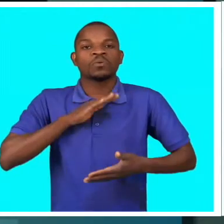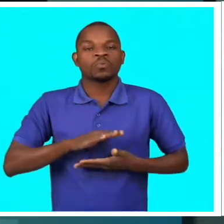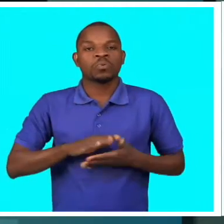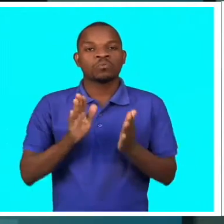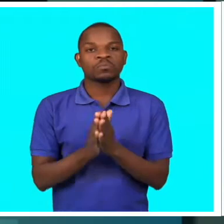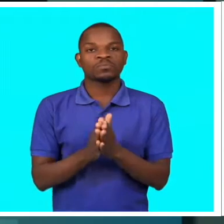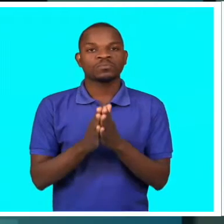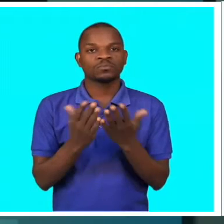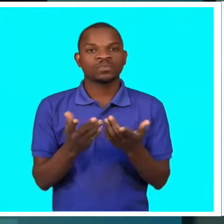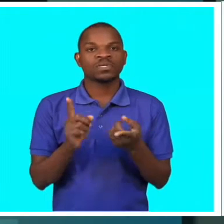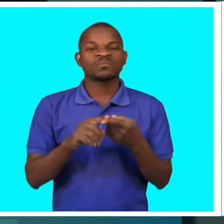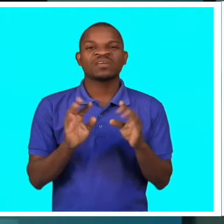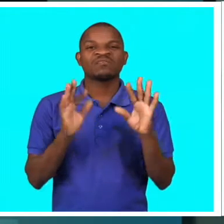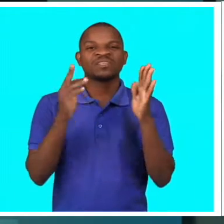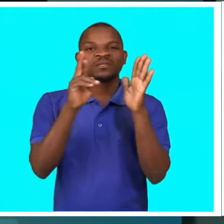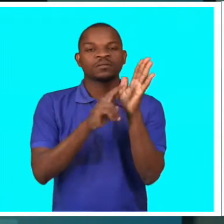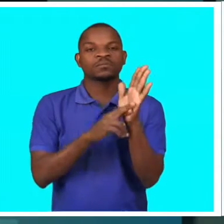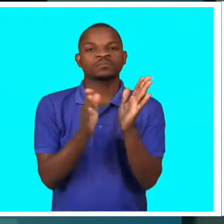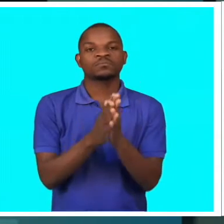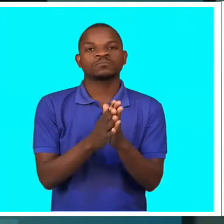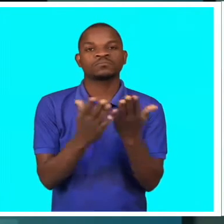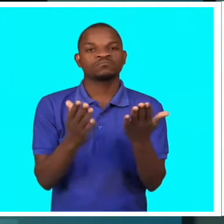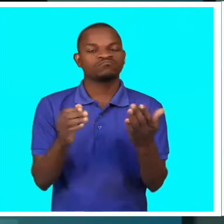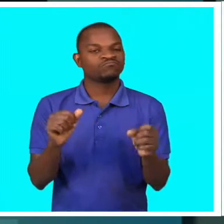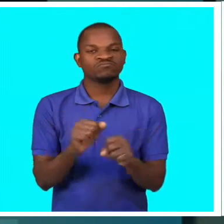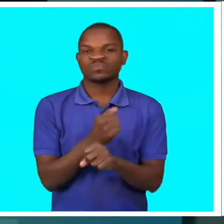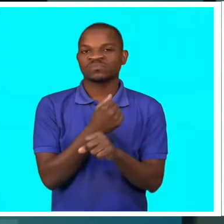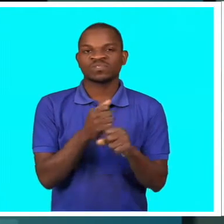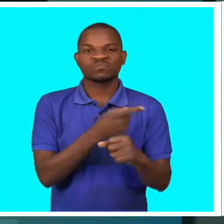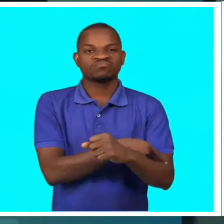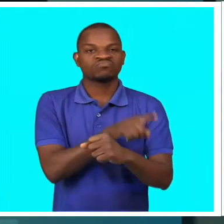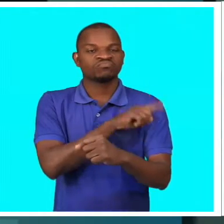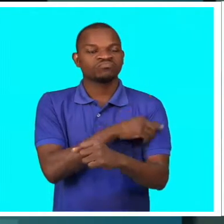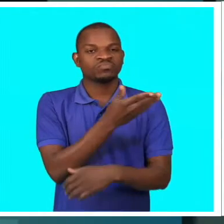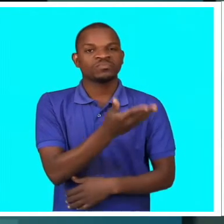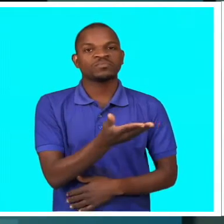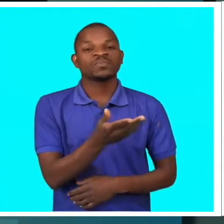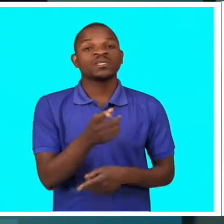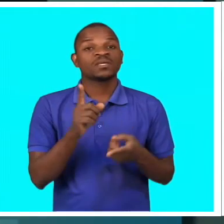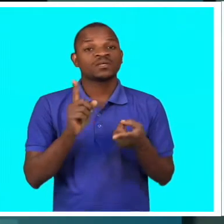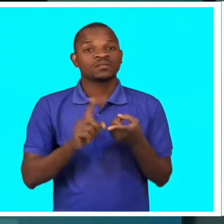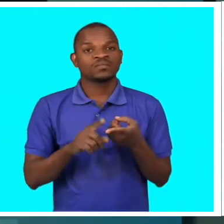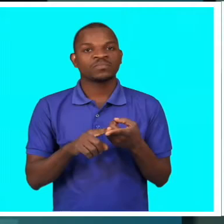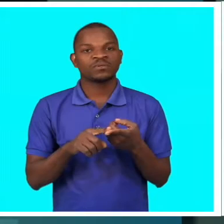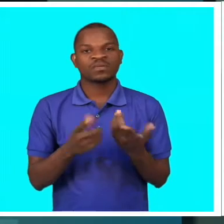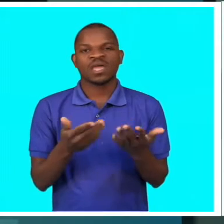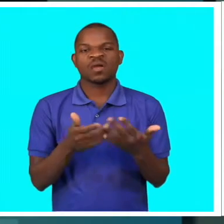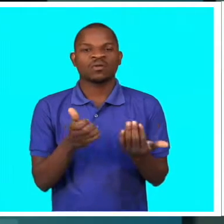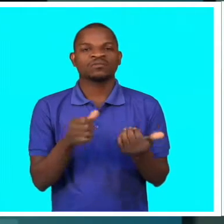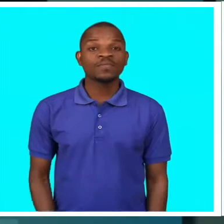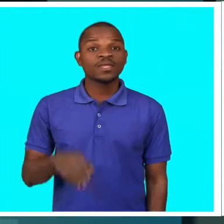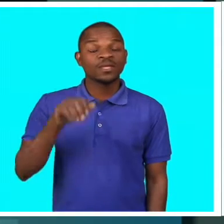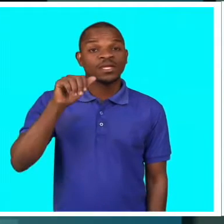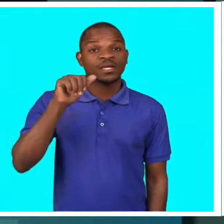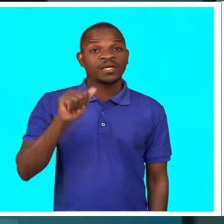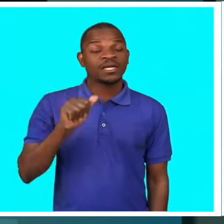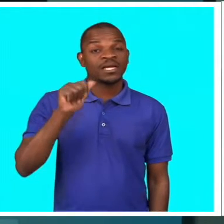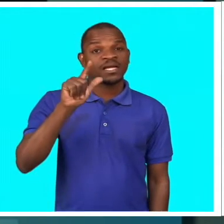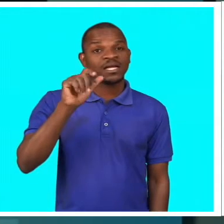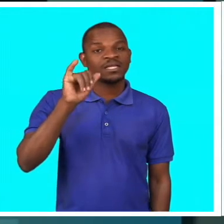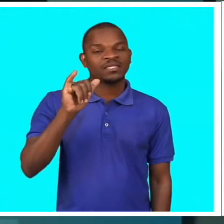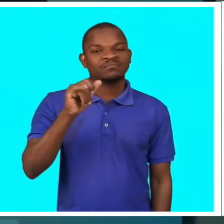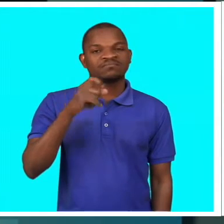que não tem uma vida regrada. Você nunca pode potenciar um jogador desse. Antes, pelo contrário, você está a dar cabo dele. O antigo